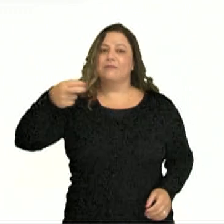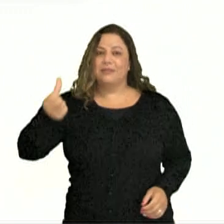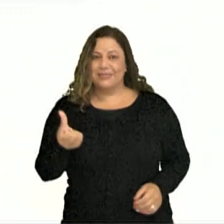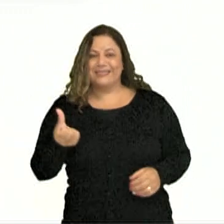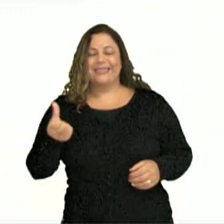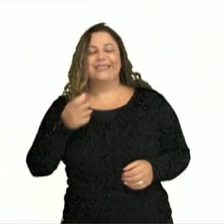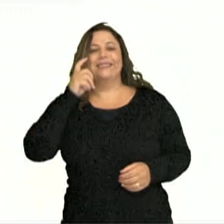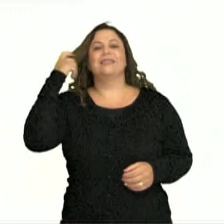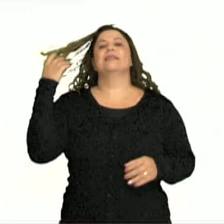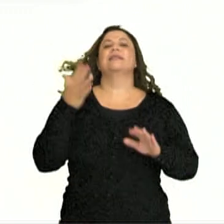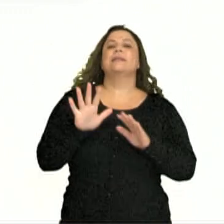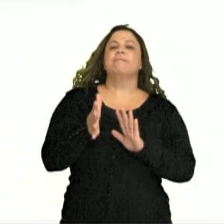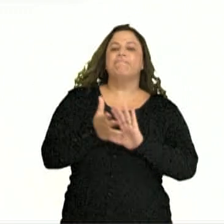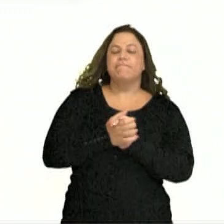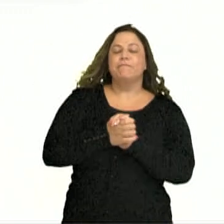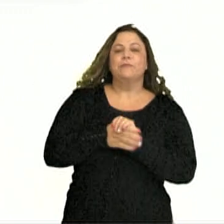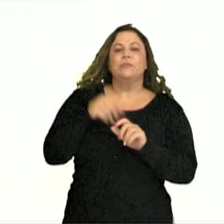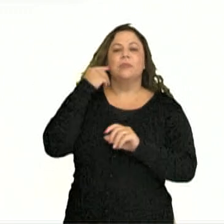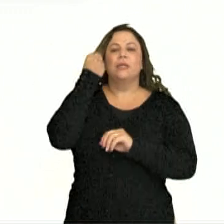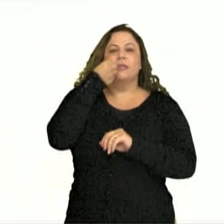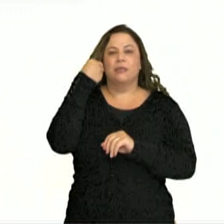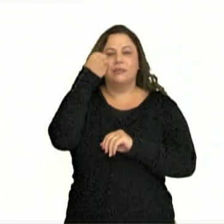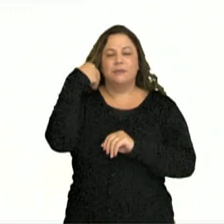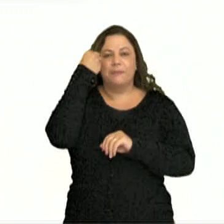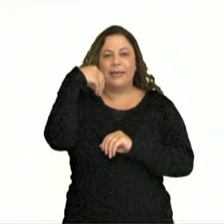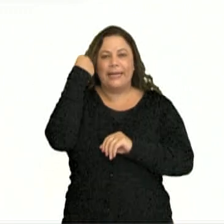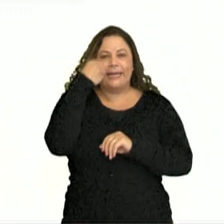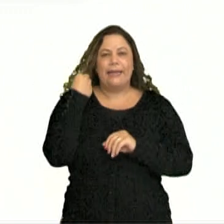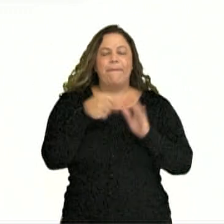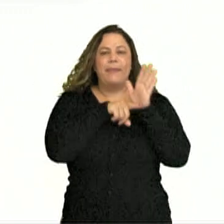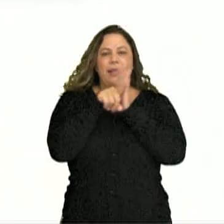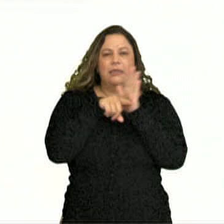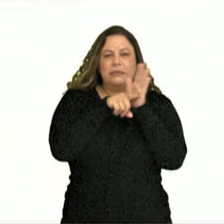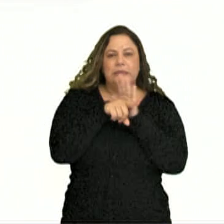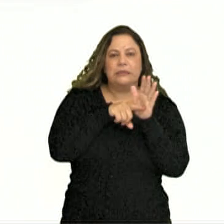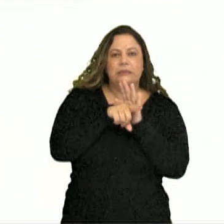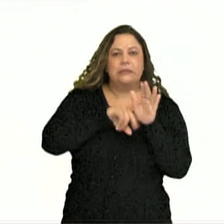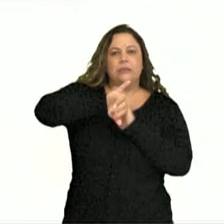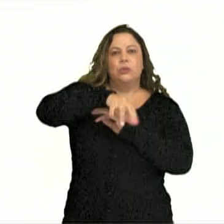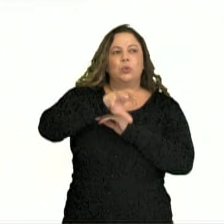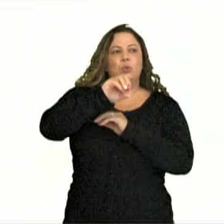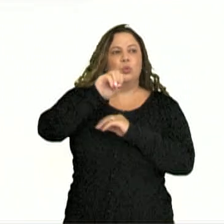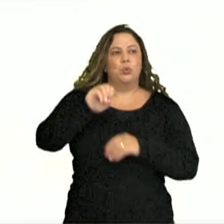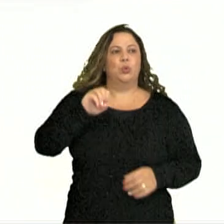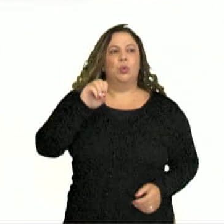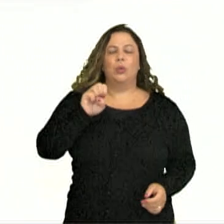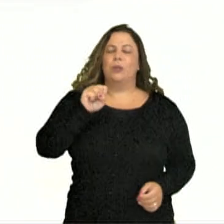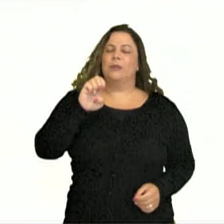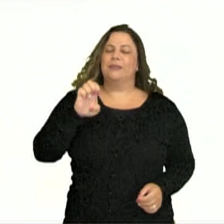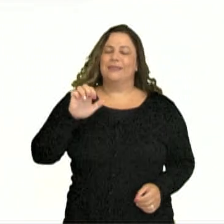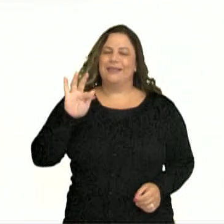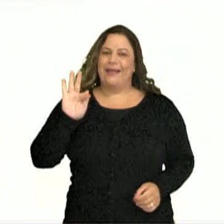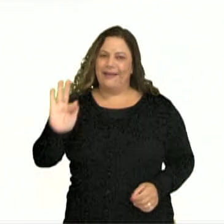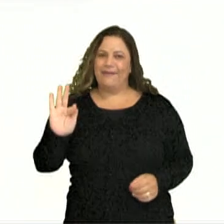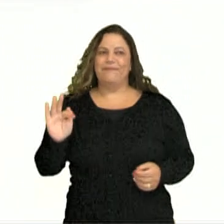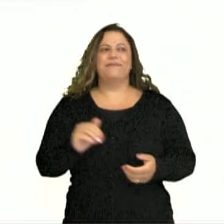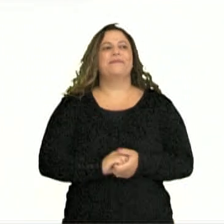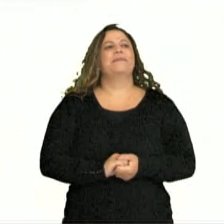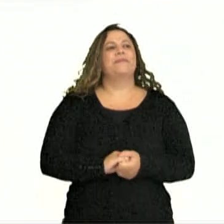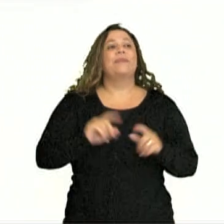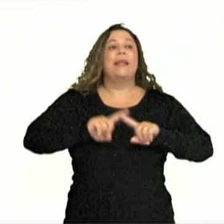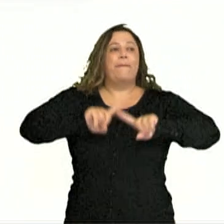tá? Através dos experimentos de um cientista chamado Joseph Nicéphore Niepce, mas